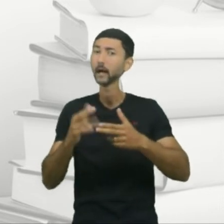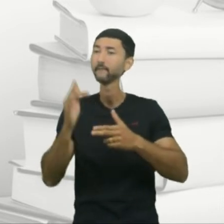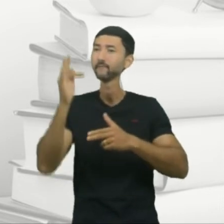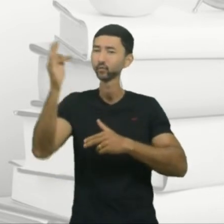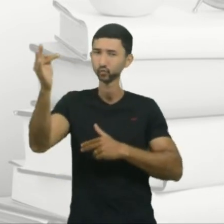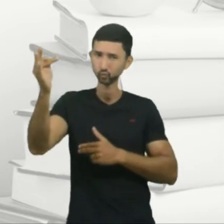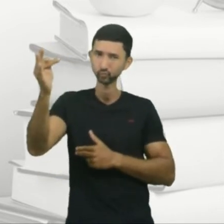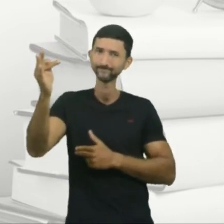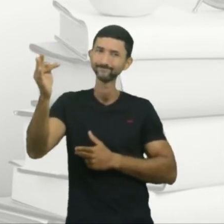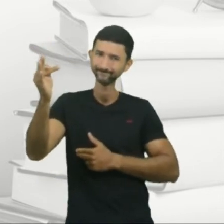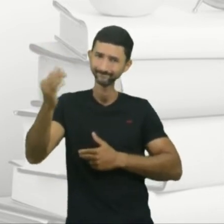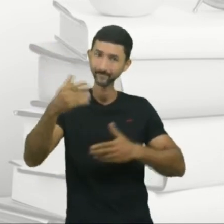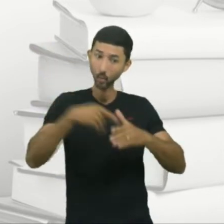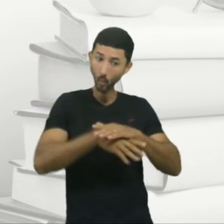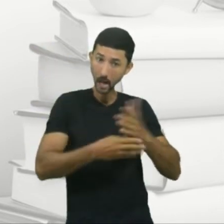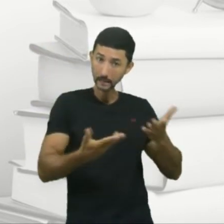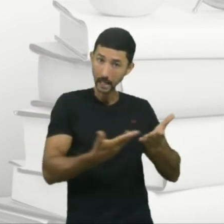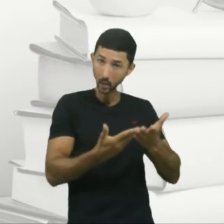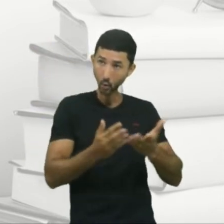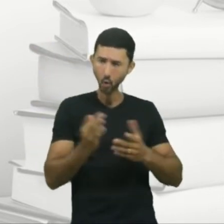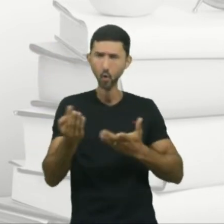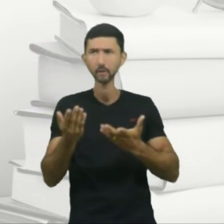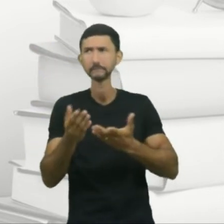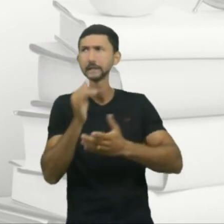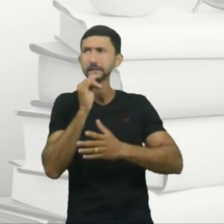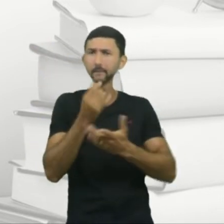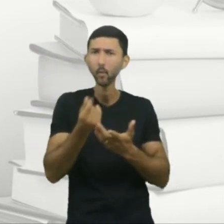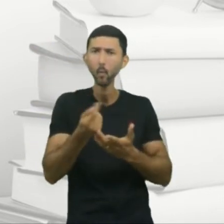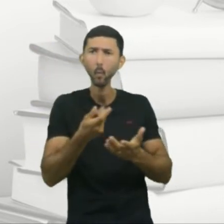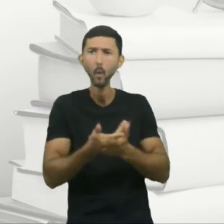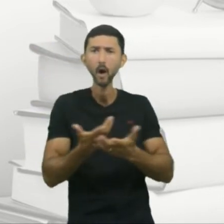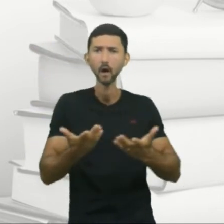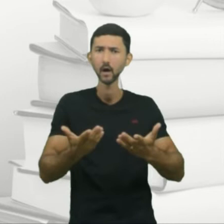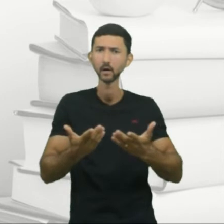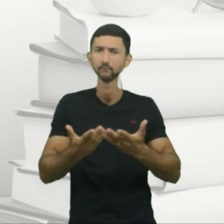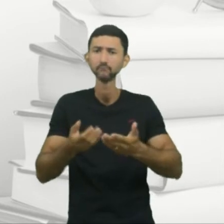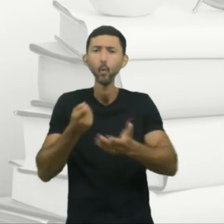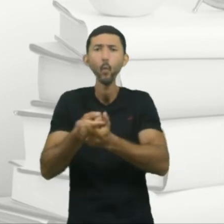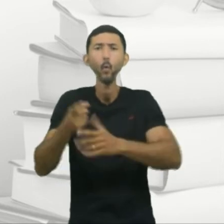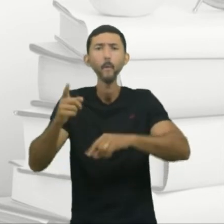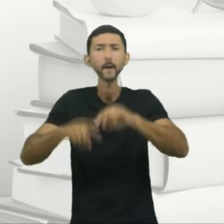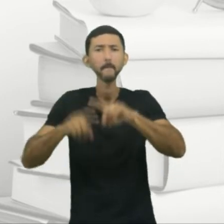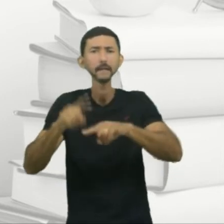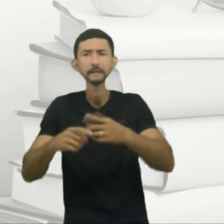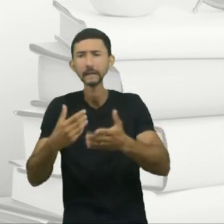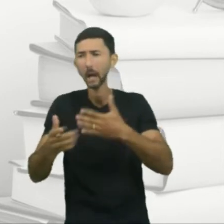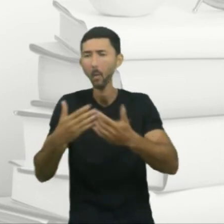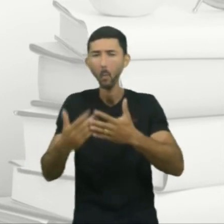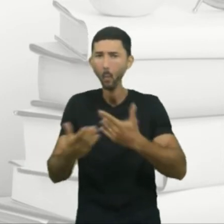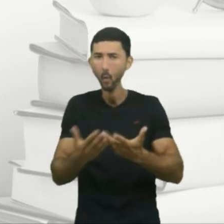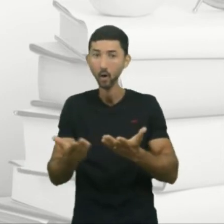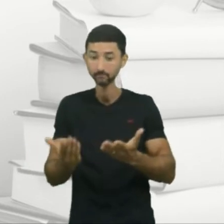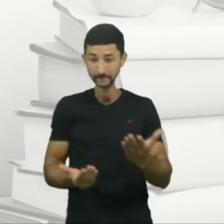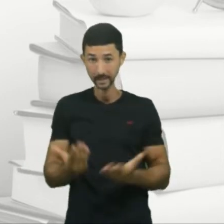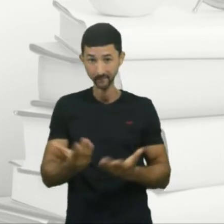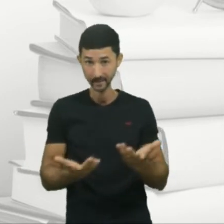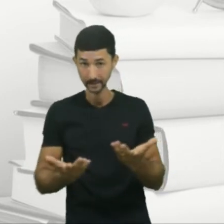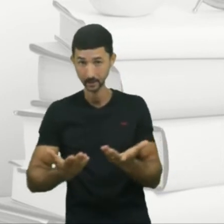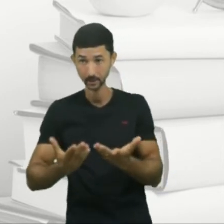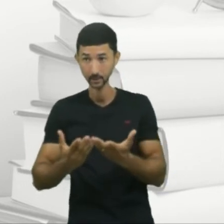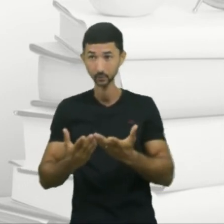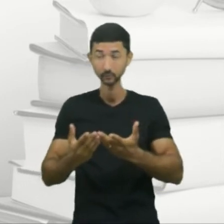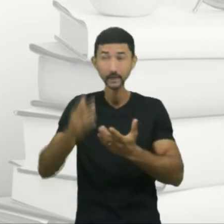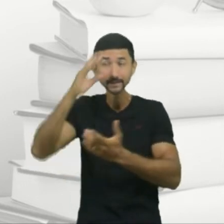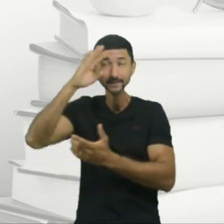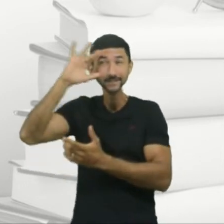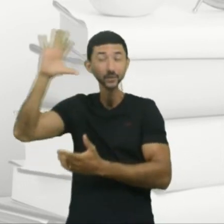futuro, para despesas emergenciais, aquisição de um bem ou serviço de alto valor, para fazer a tão